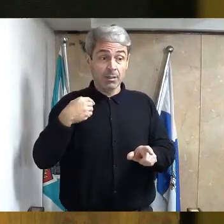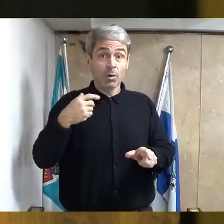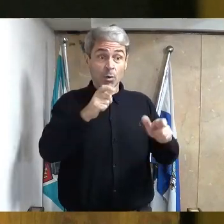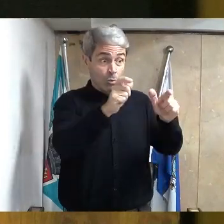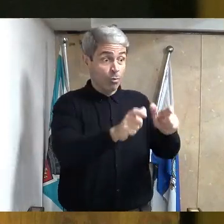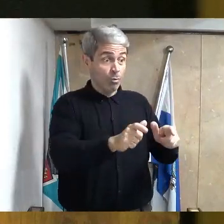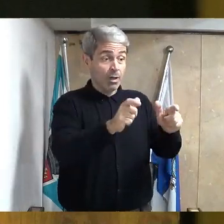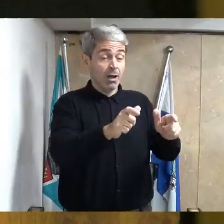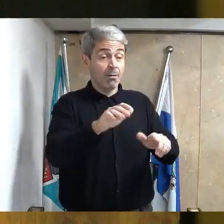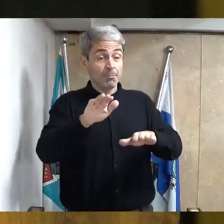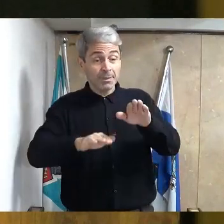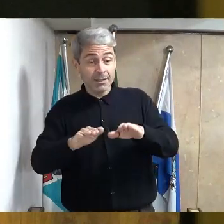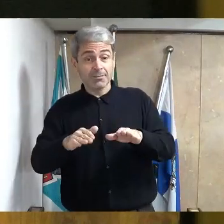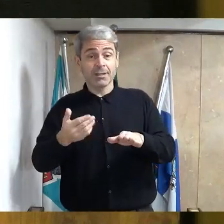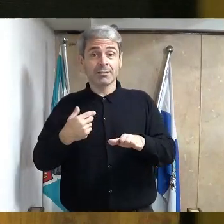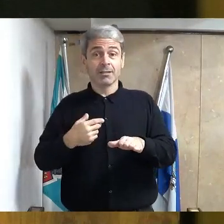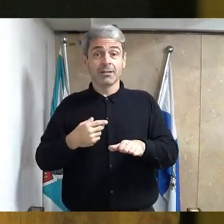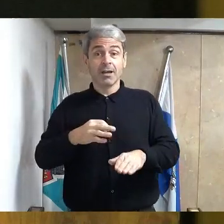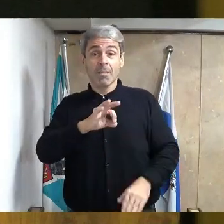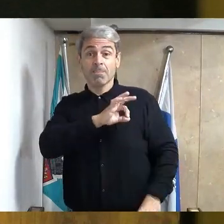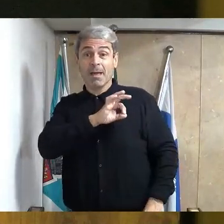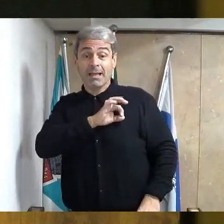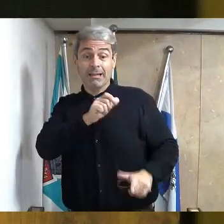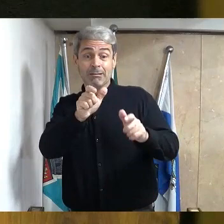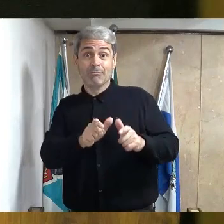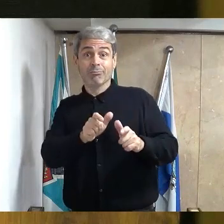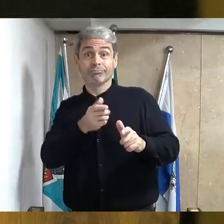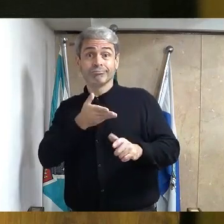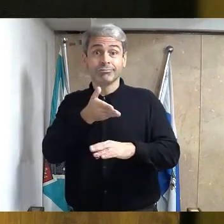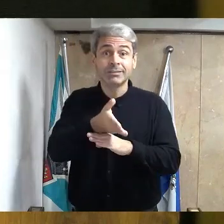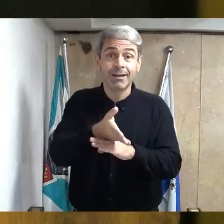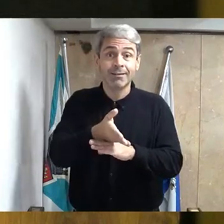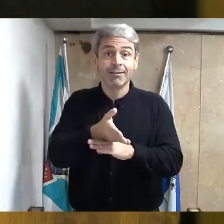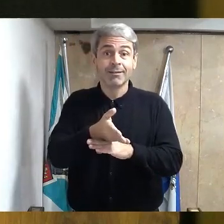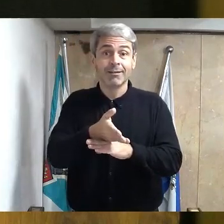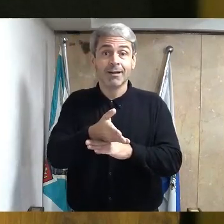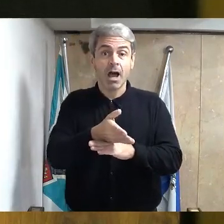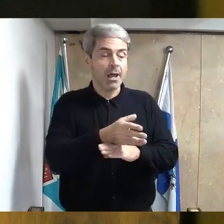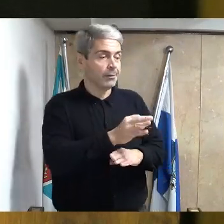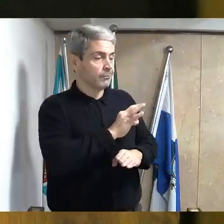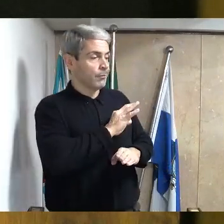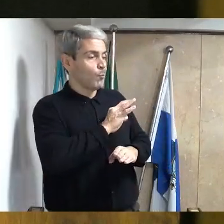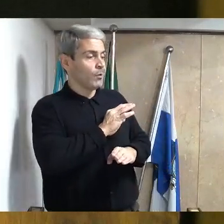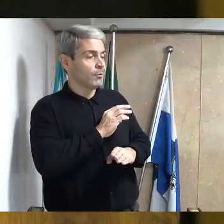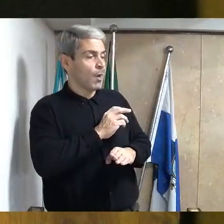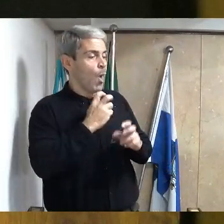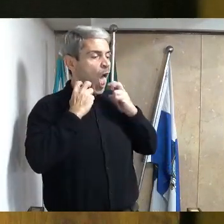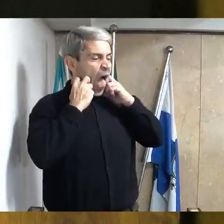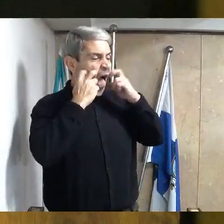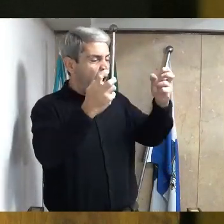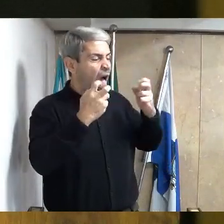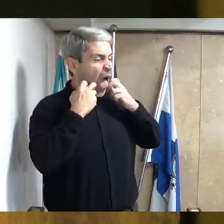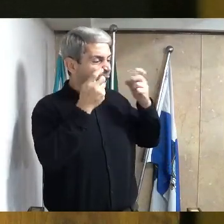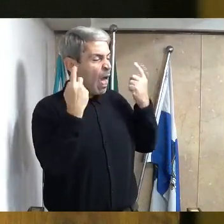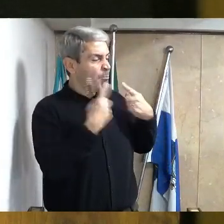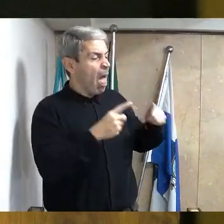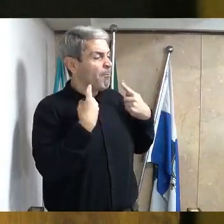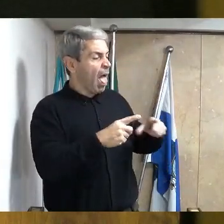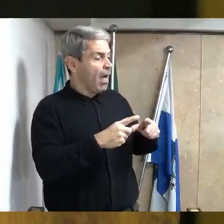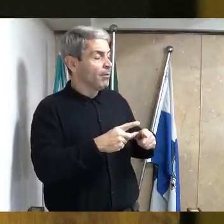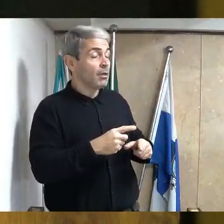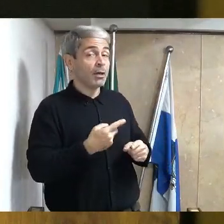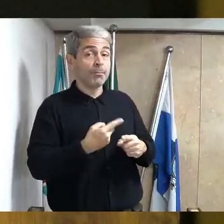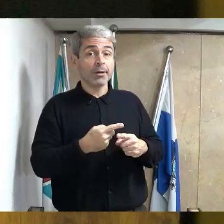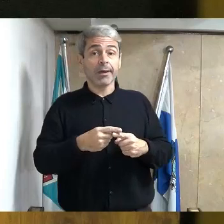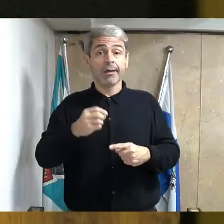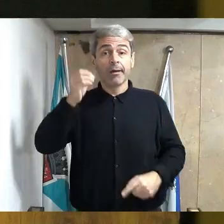vezes, quando chega na delegacia, às vezes é humilhado pelo próprio policial ali, que desconhece e